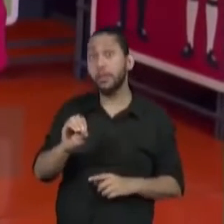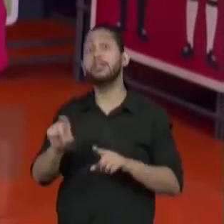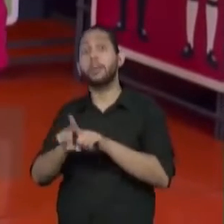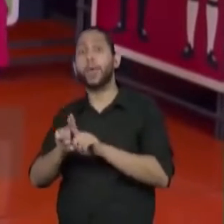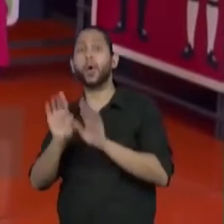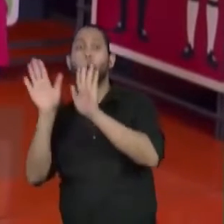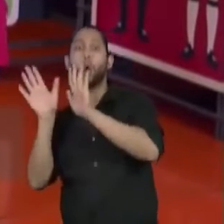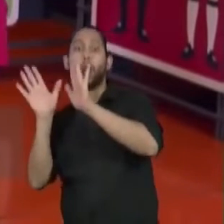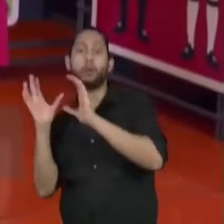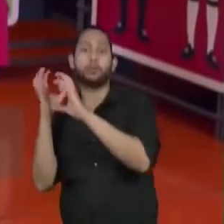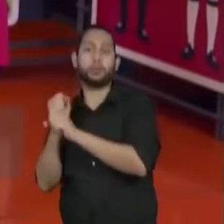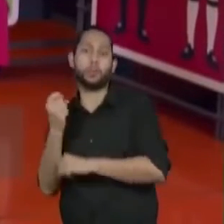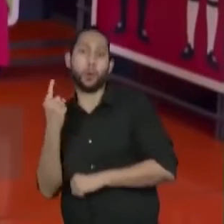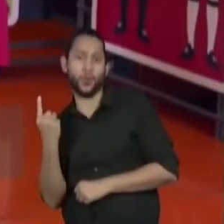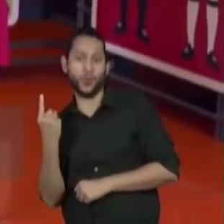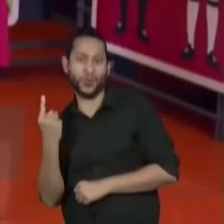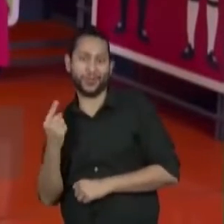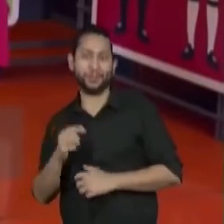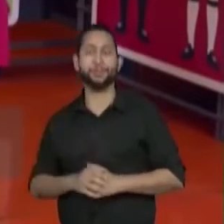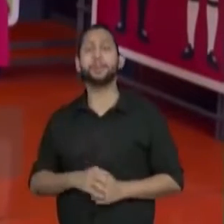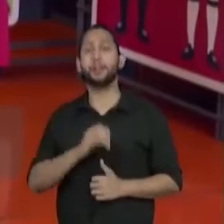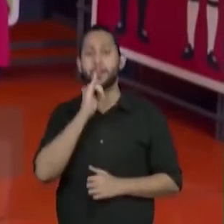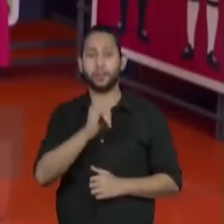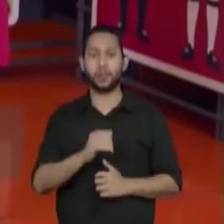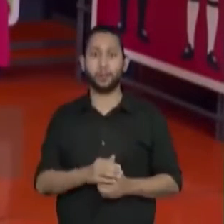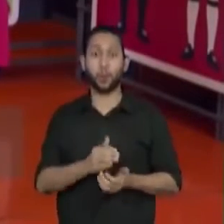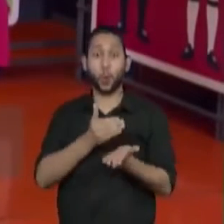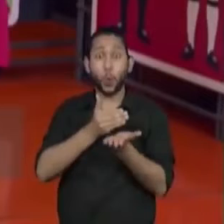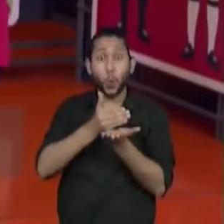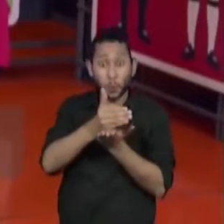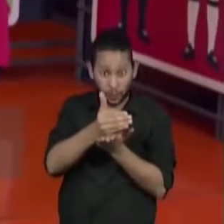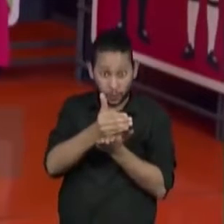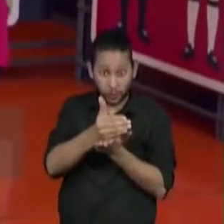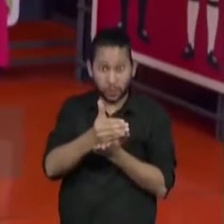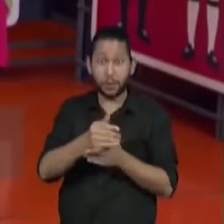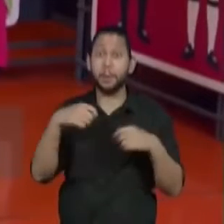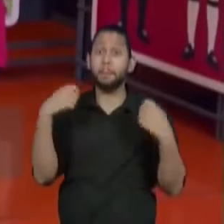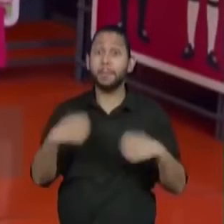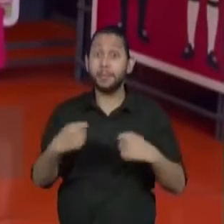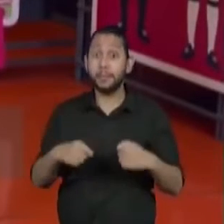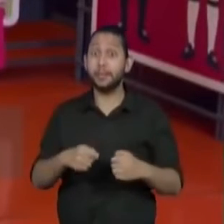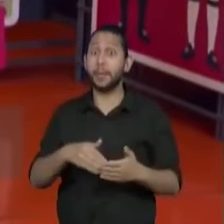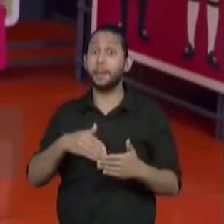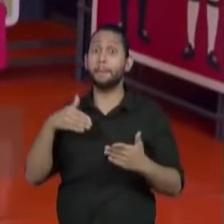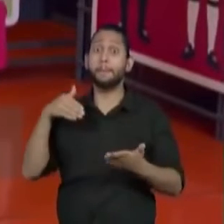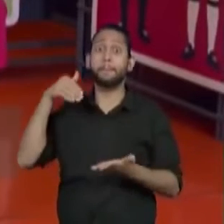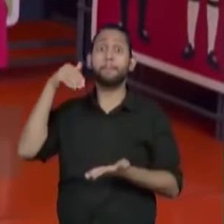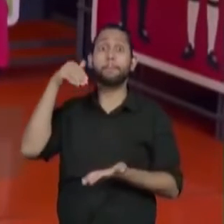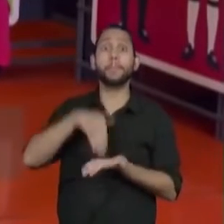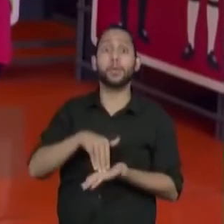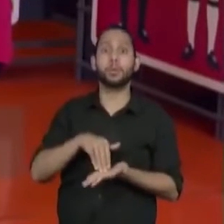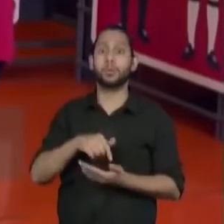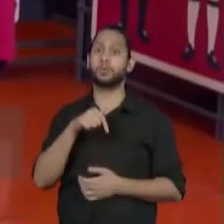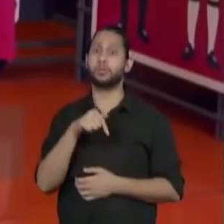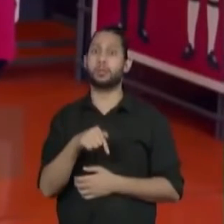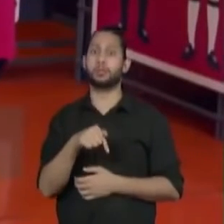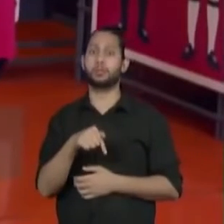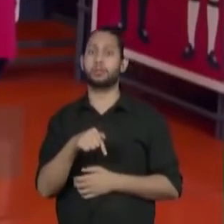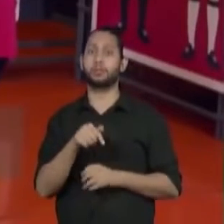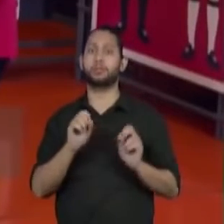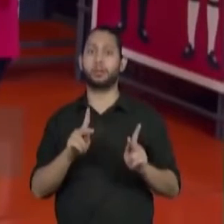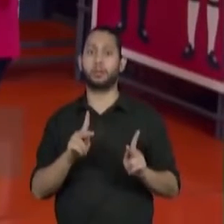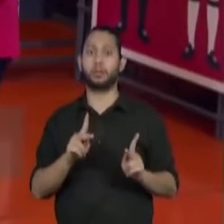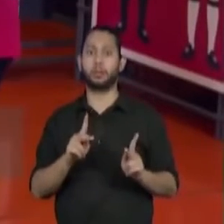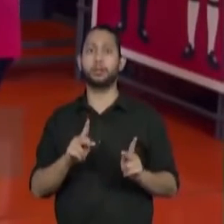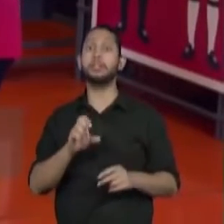fala, vai, conta pra gente essa curiosidade. O jogo, ele inicia no mínimo com 7 jogadores. Então, se eu tiver 7 jogadores, eu consigo iniciar